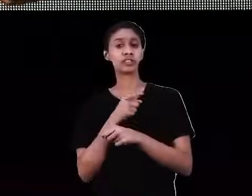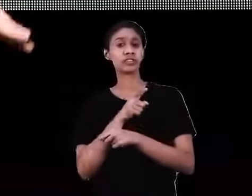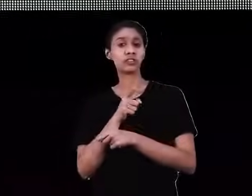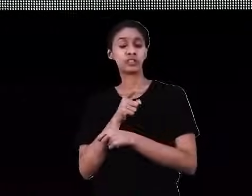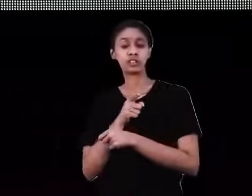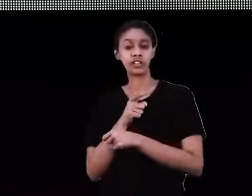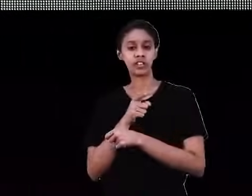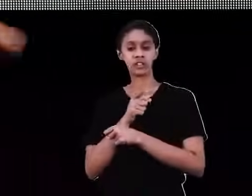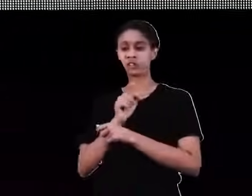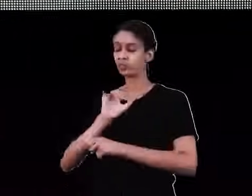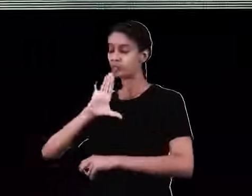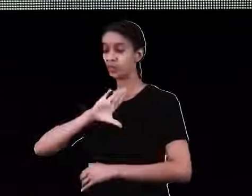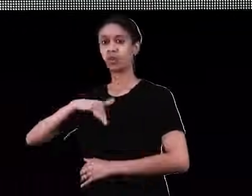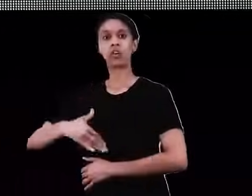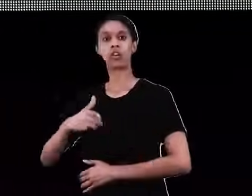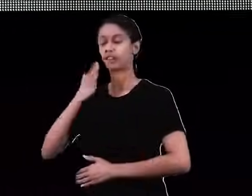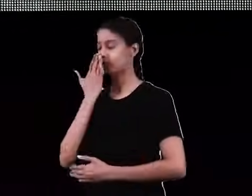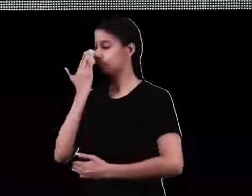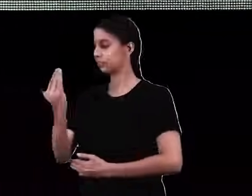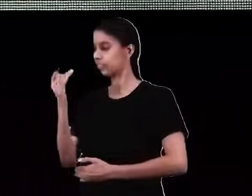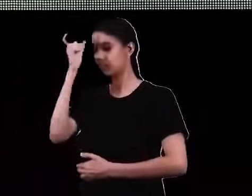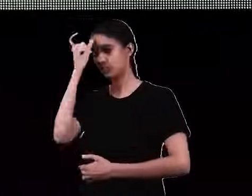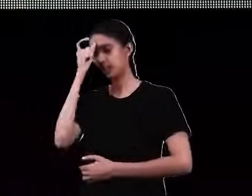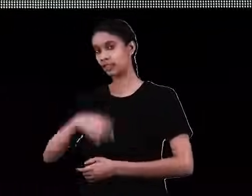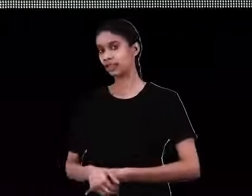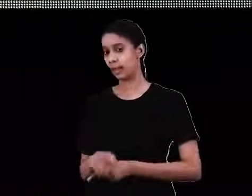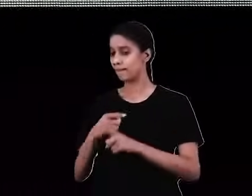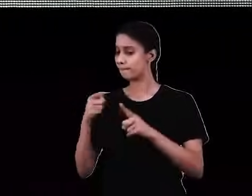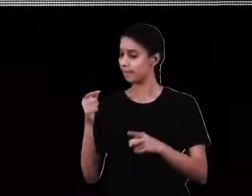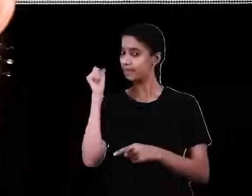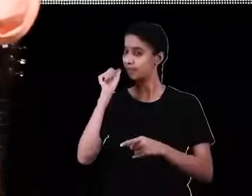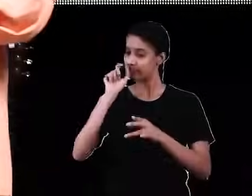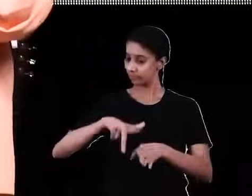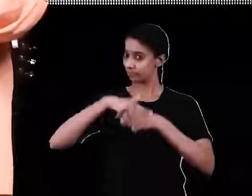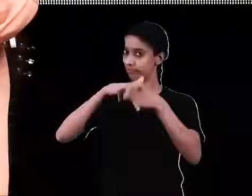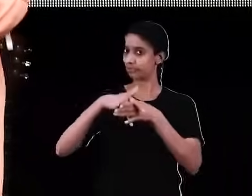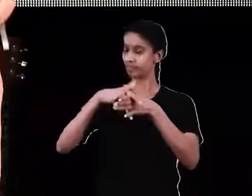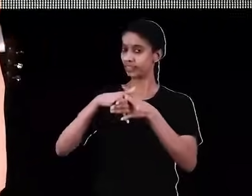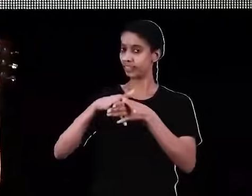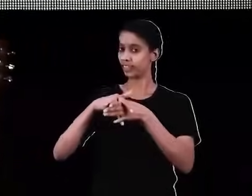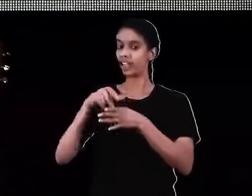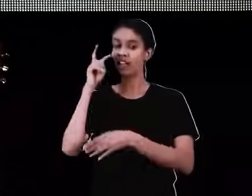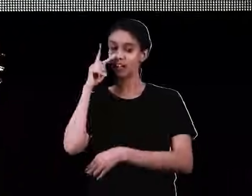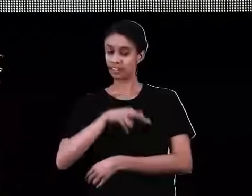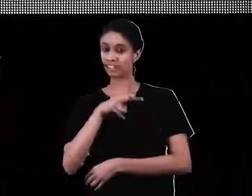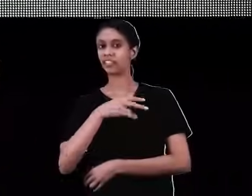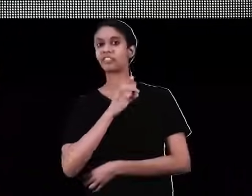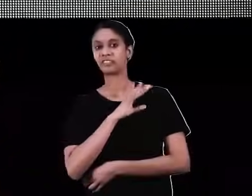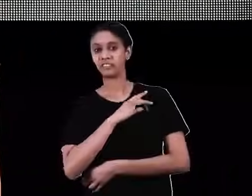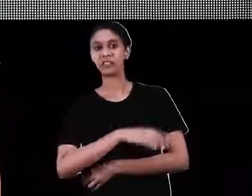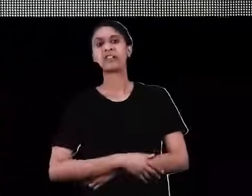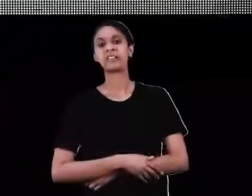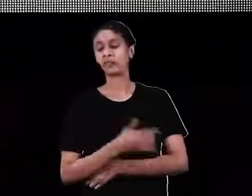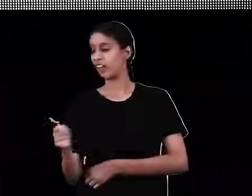Satanás. Porque a gente não faz nada, o diabo diz, essa aí eu não posso nem contar. Agora essa bichinha aqui que levanta e monta no jegue e corre atrás, ixi, daí eu tenho medo.